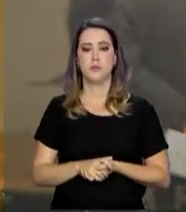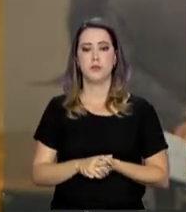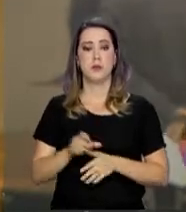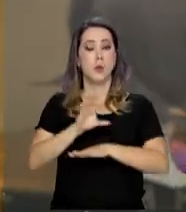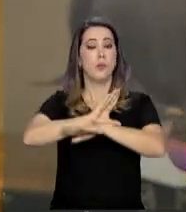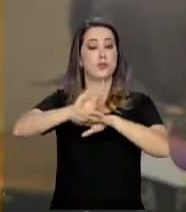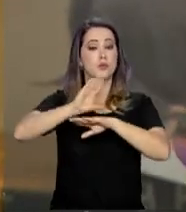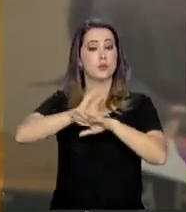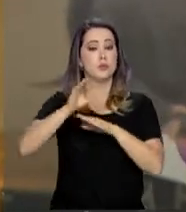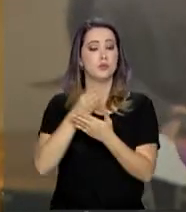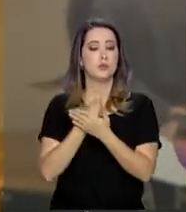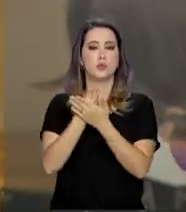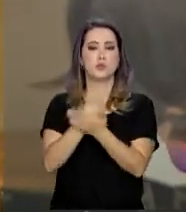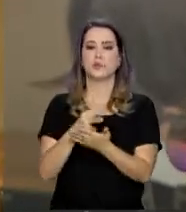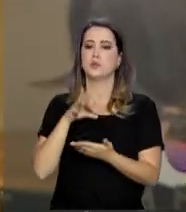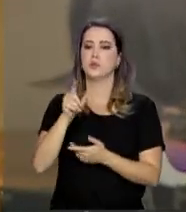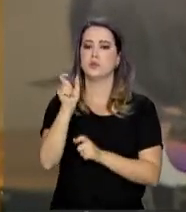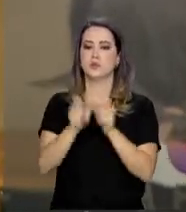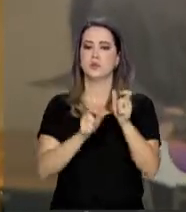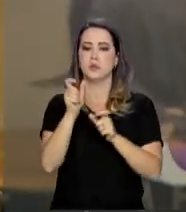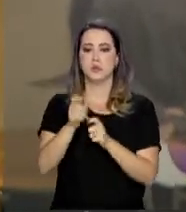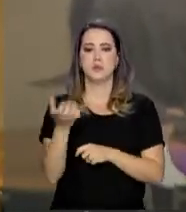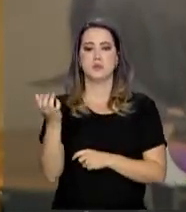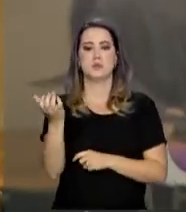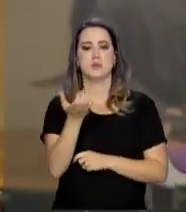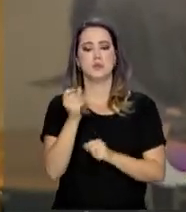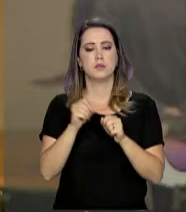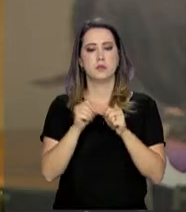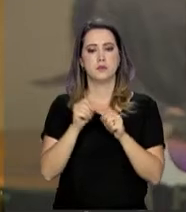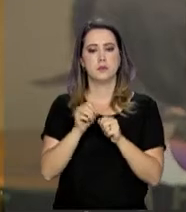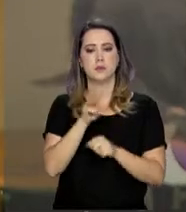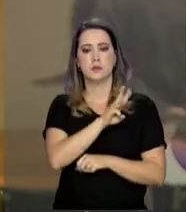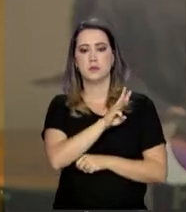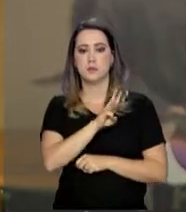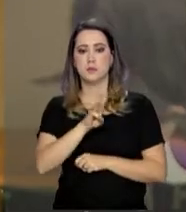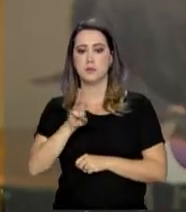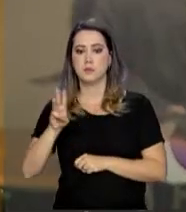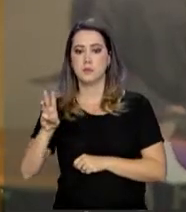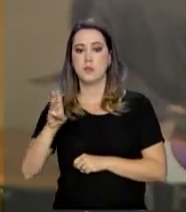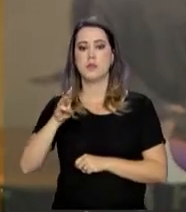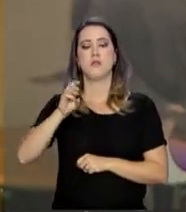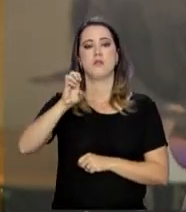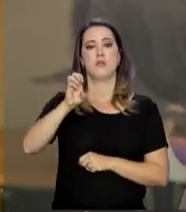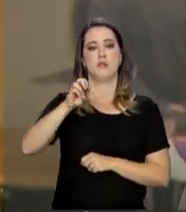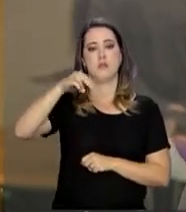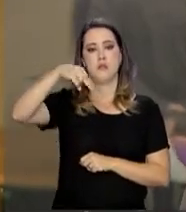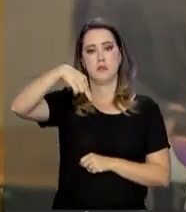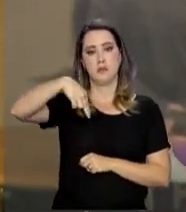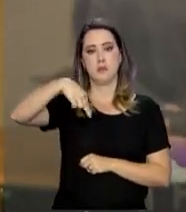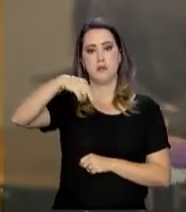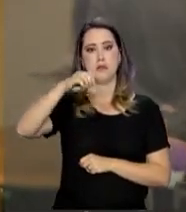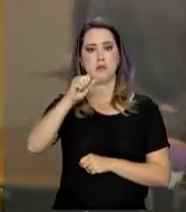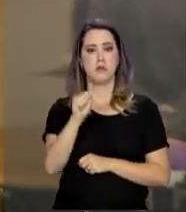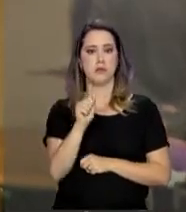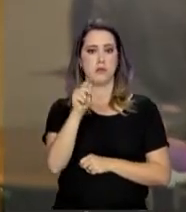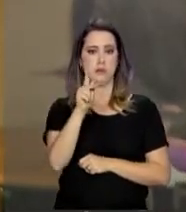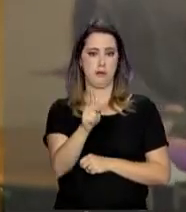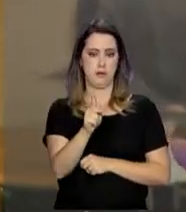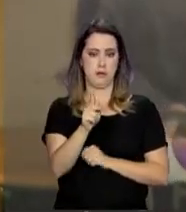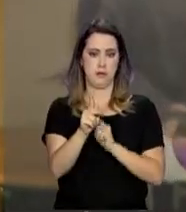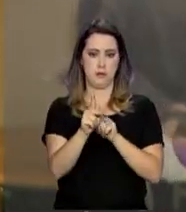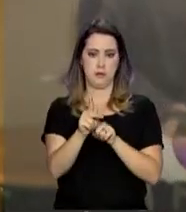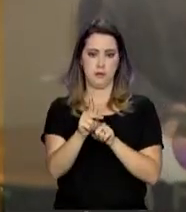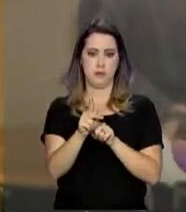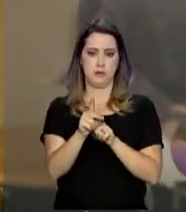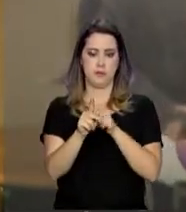cursos estão disponíveis para todas as pessoas interessadas na plataforma da escola virtual de governo que é uma plataforma à